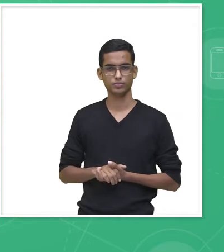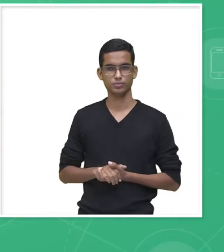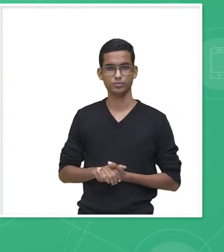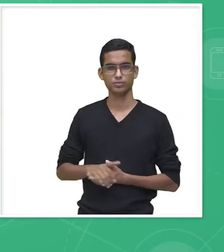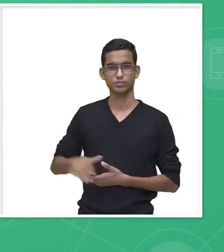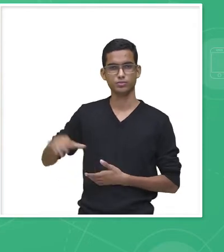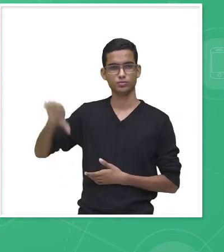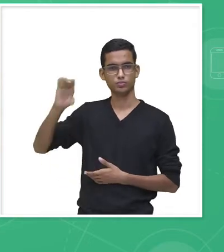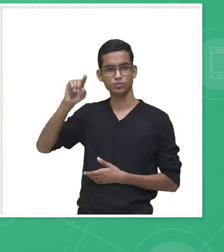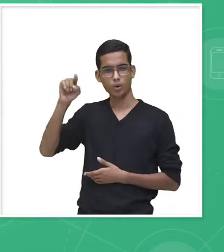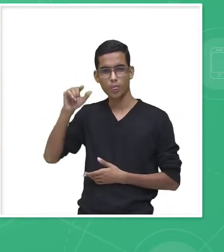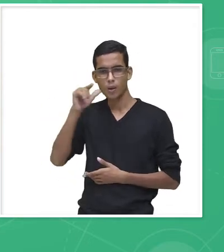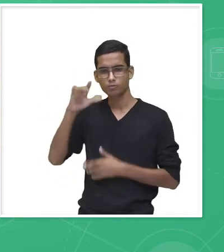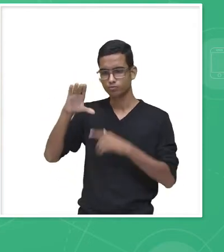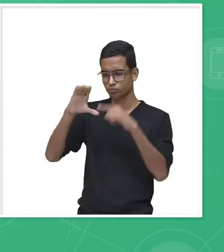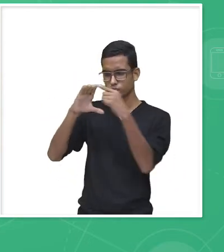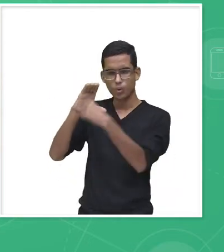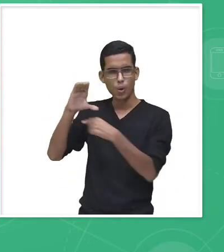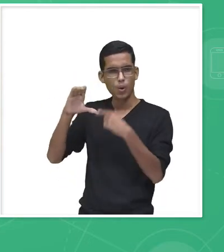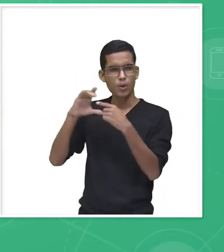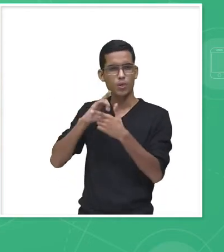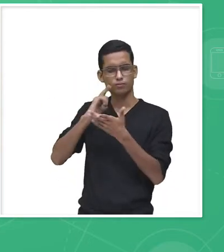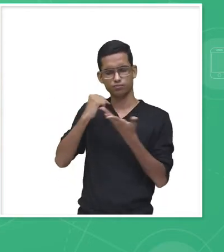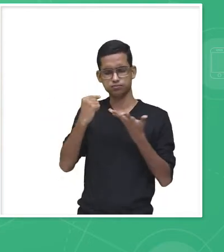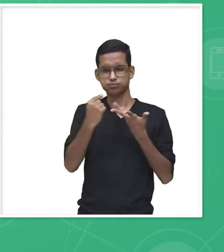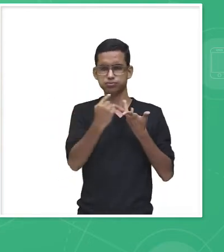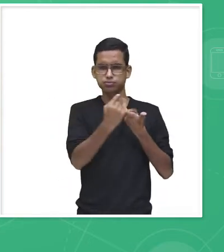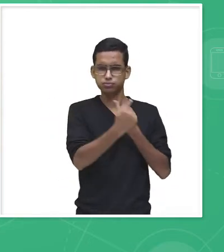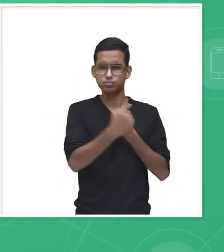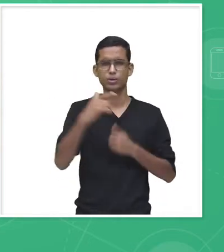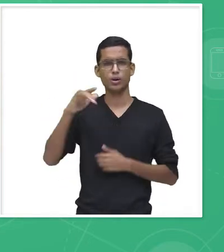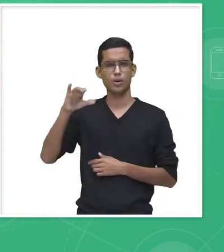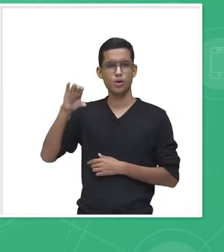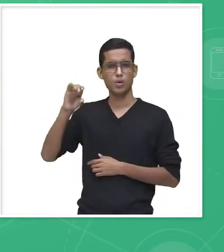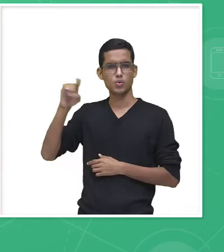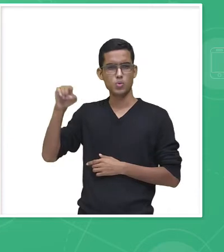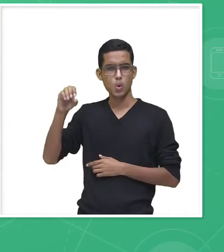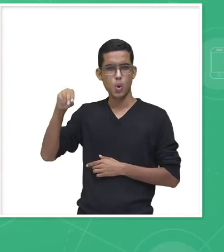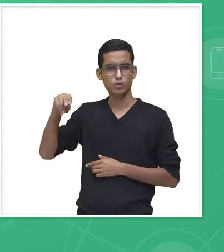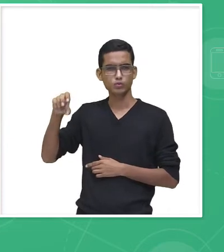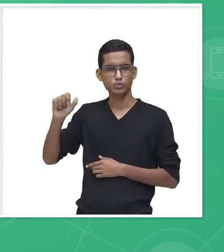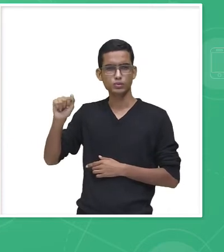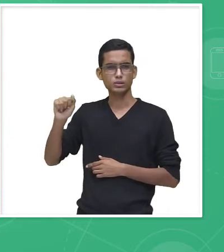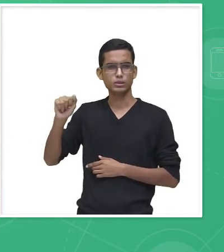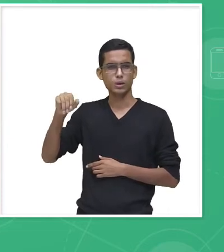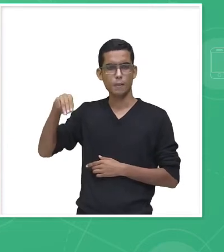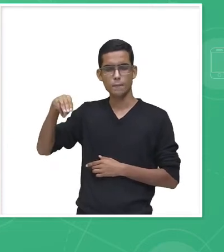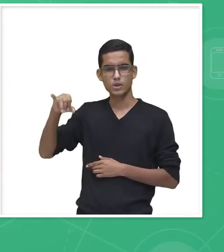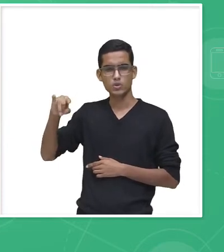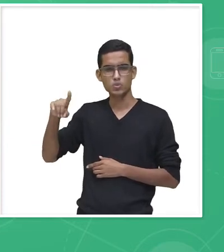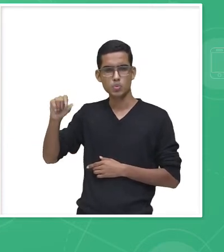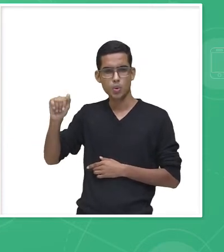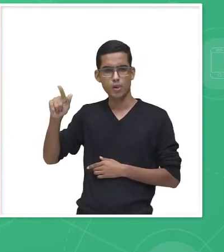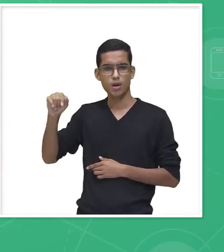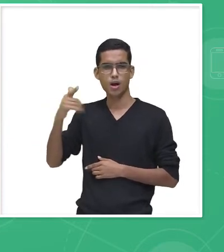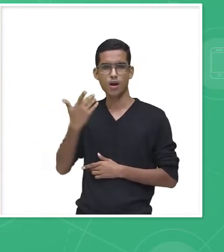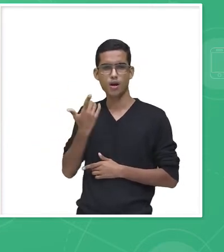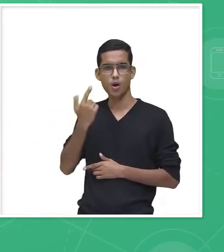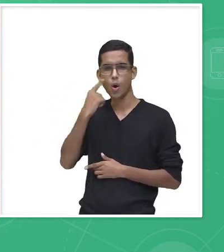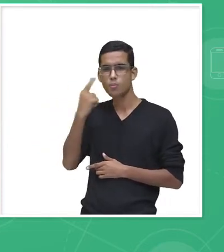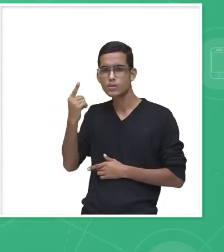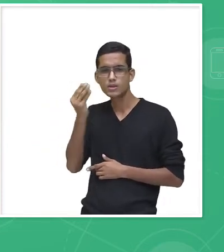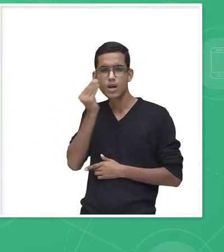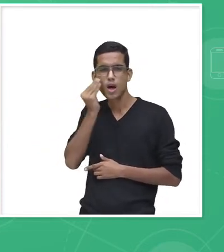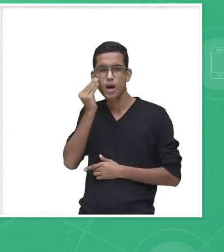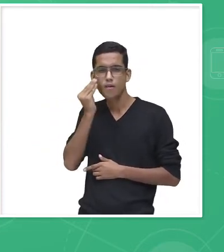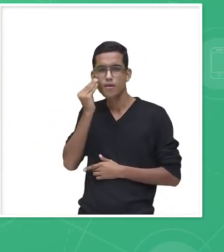por essas estruturas aqui que são as pirâmides de malpighi Ok observamos ainda a veia renal que está representado em